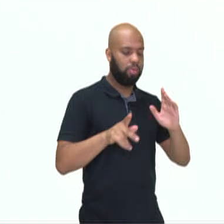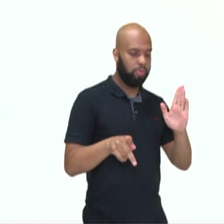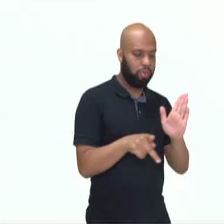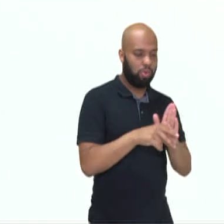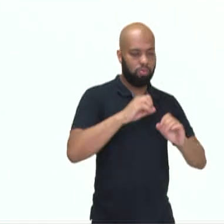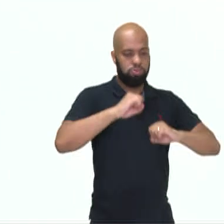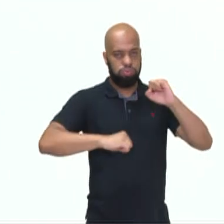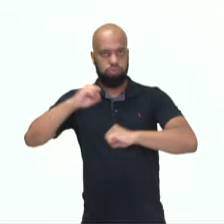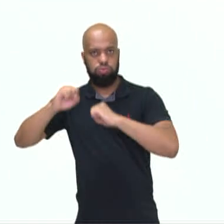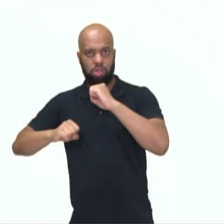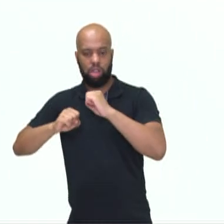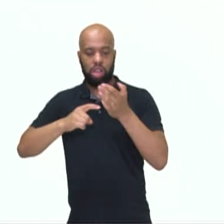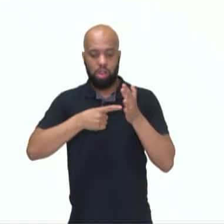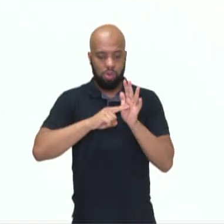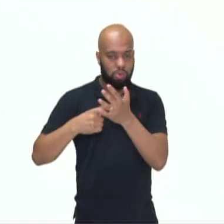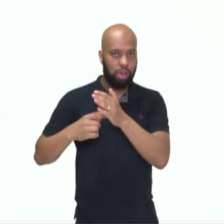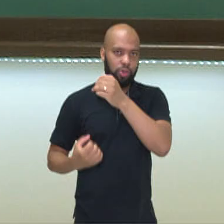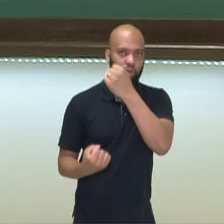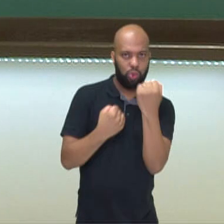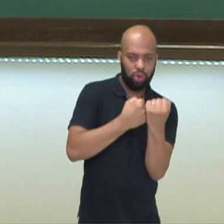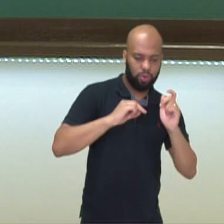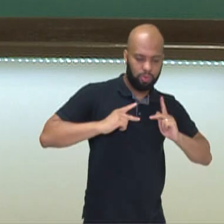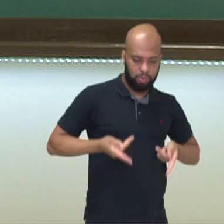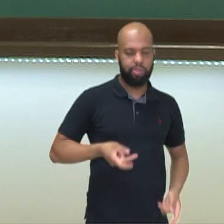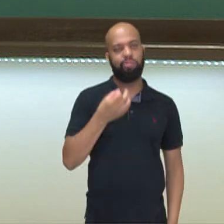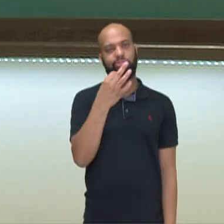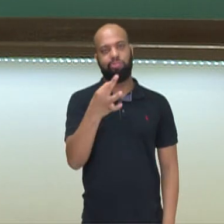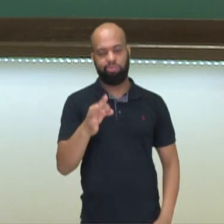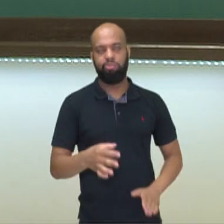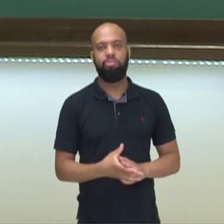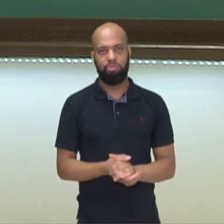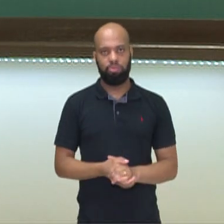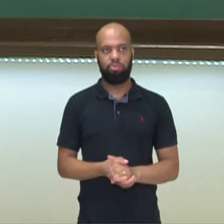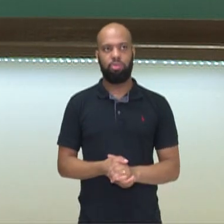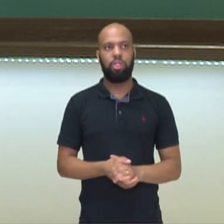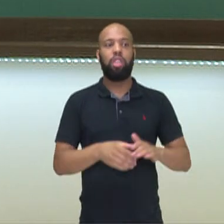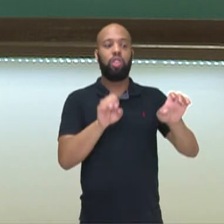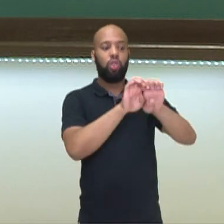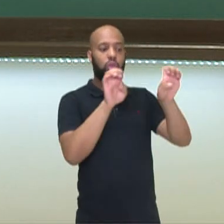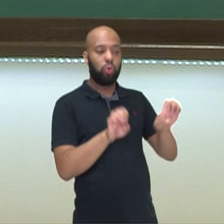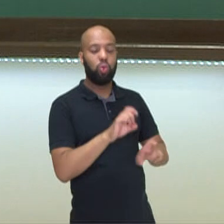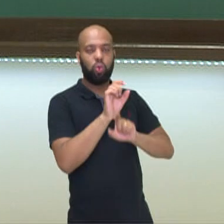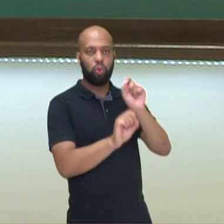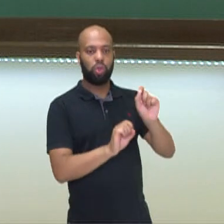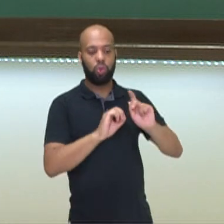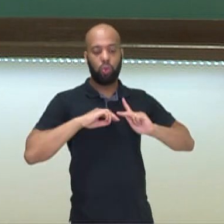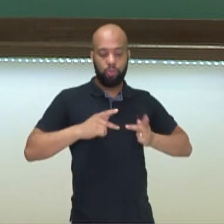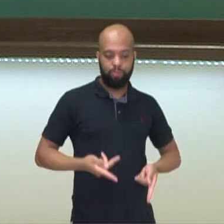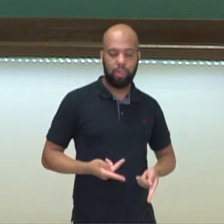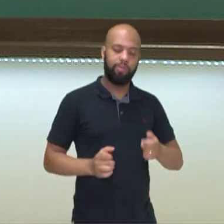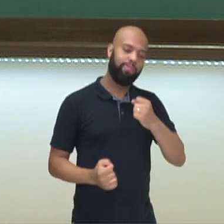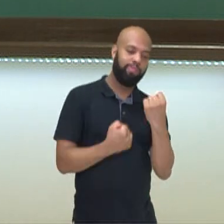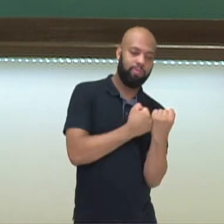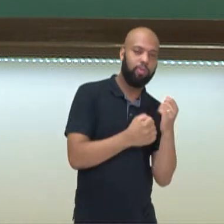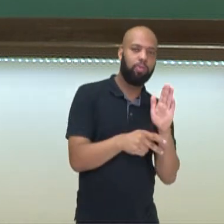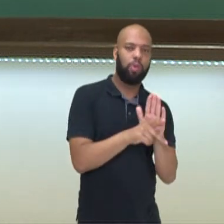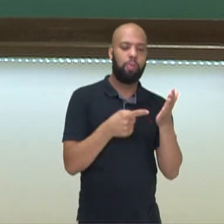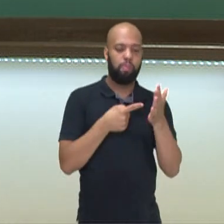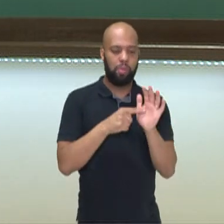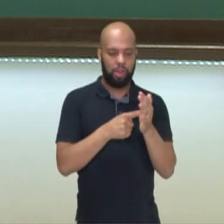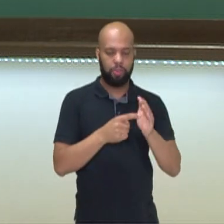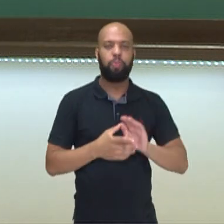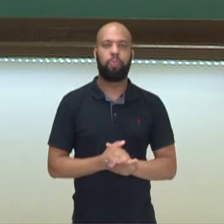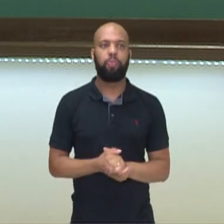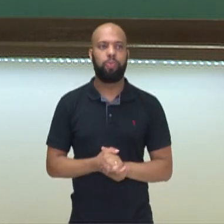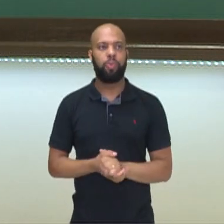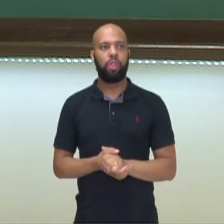do homem pela máquina. Isso é verdade, a gente acabou de ver, né? Estrutural, o homem sendo substituído pela máquina.